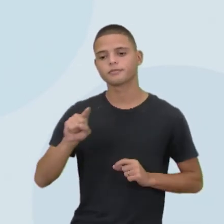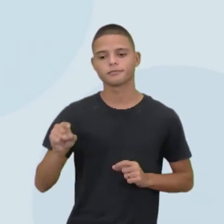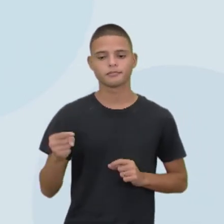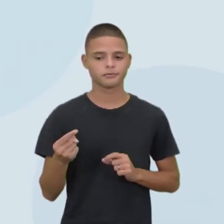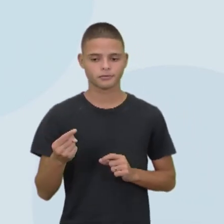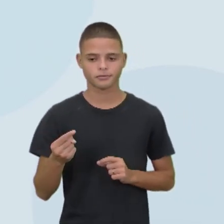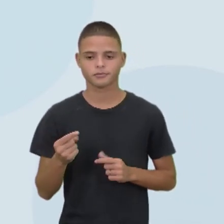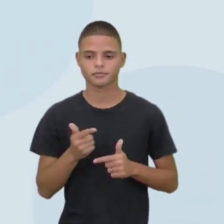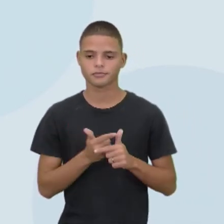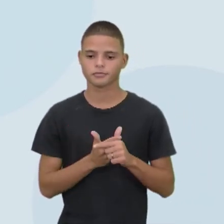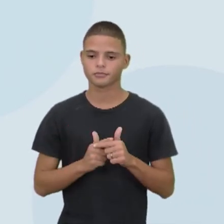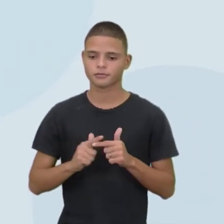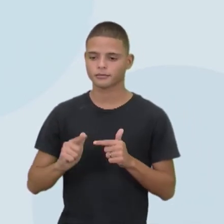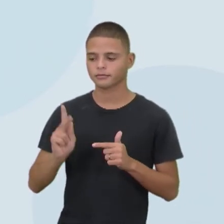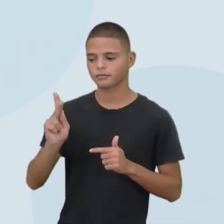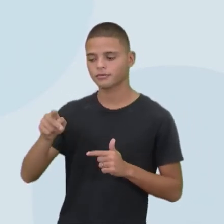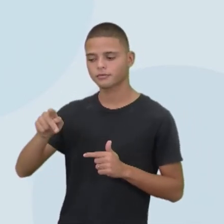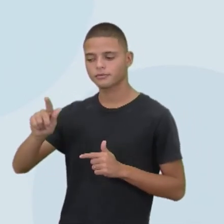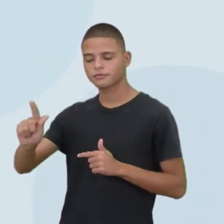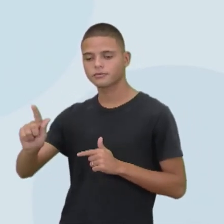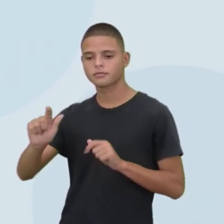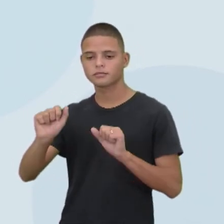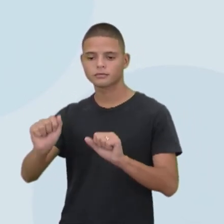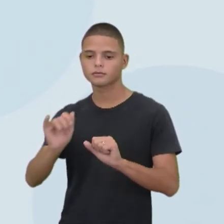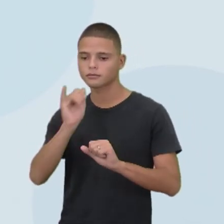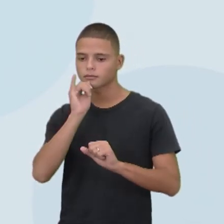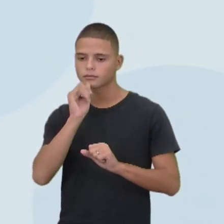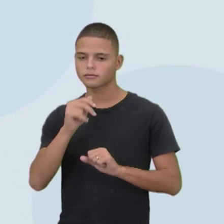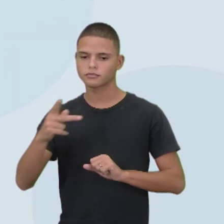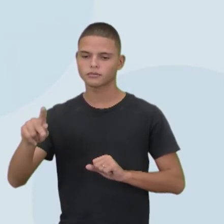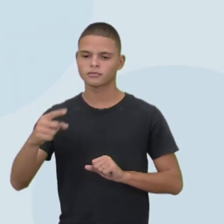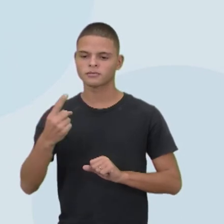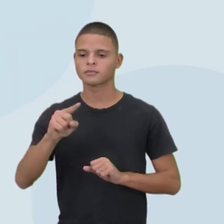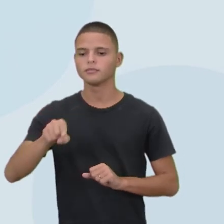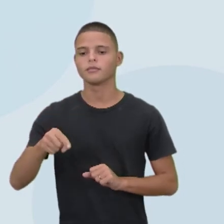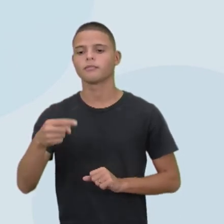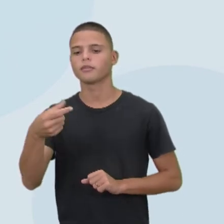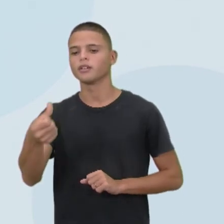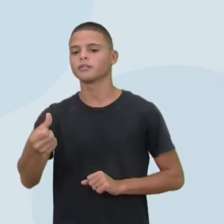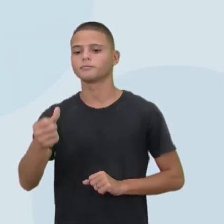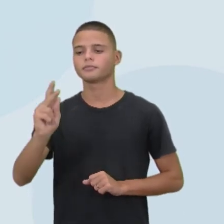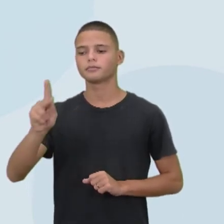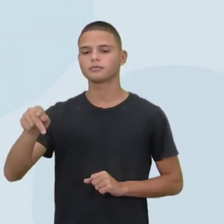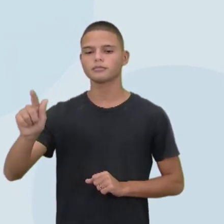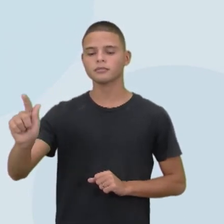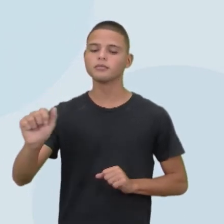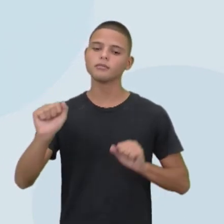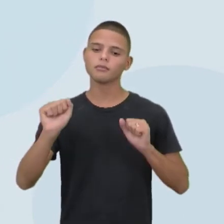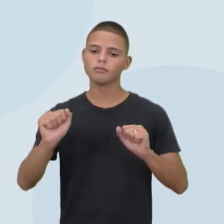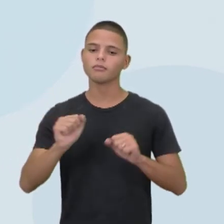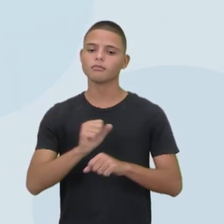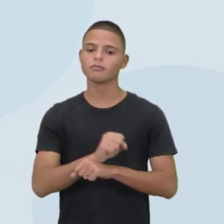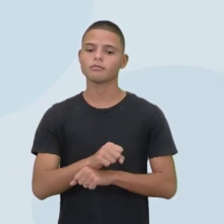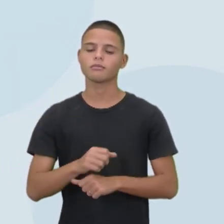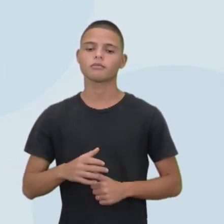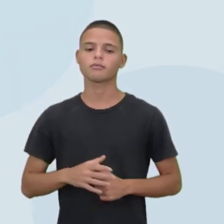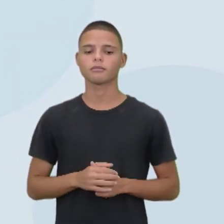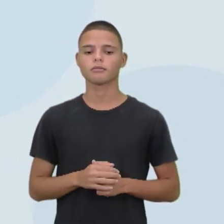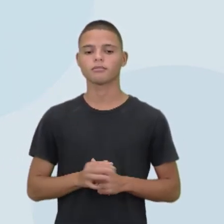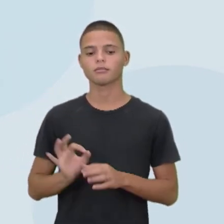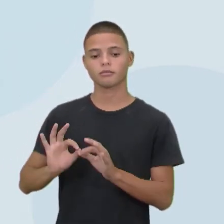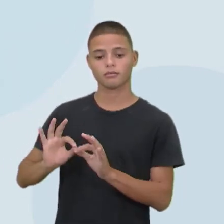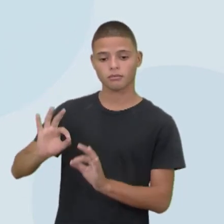da divisão aí do quilograma. Pode pesar 1,6 quilogramas? Pode, sem problema nenhum. Tudo bem? Altura